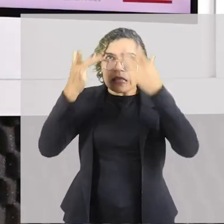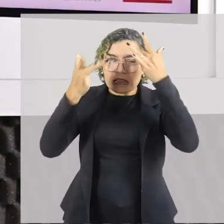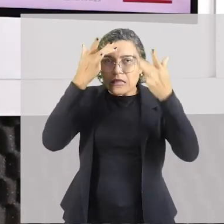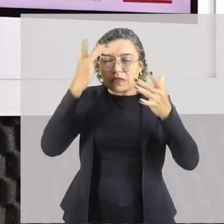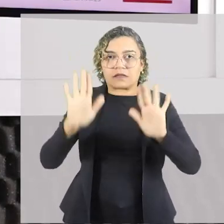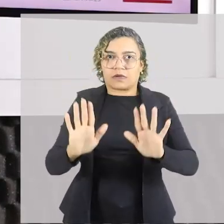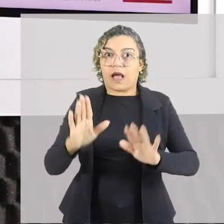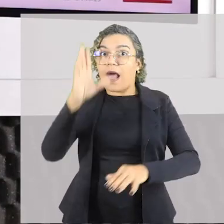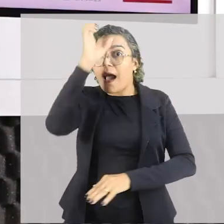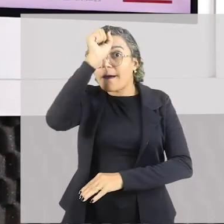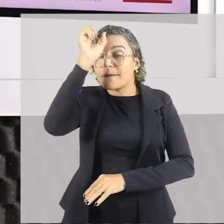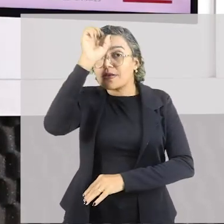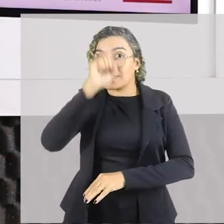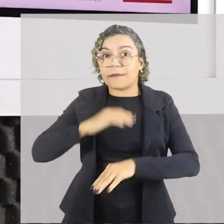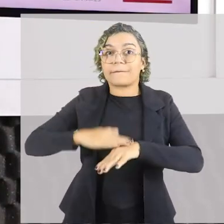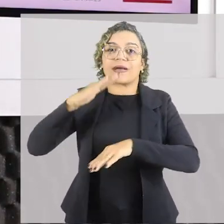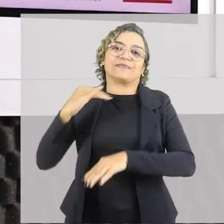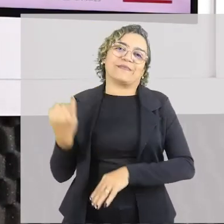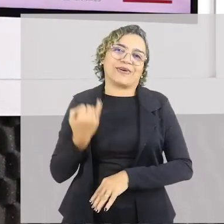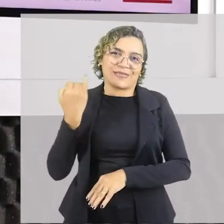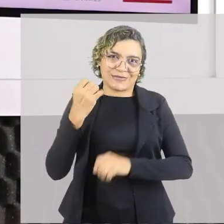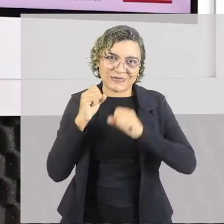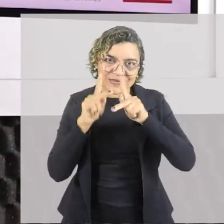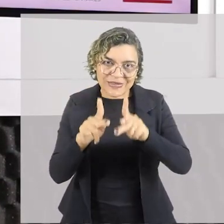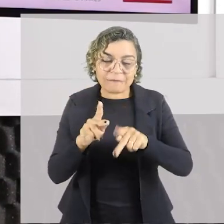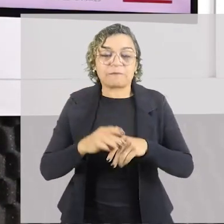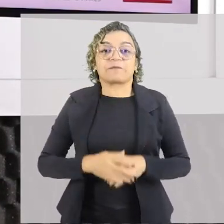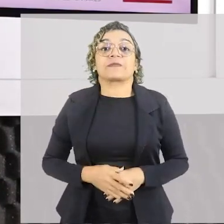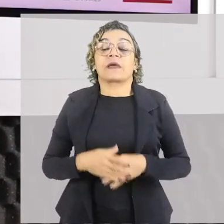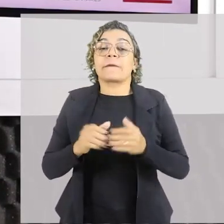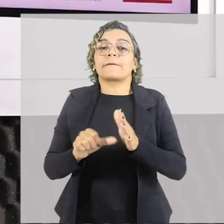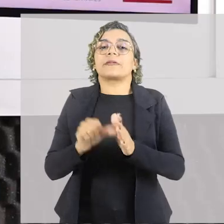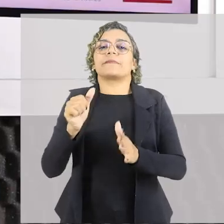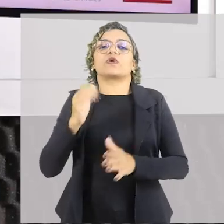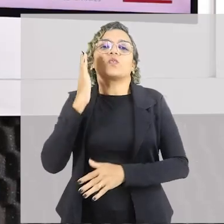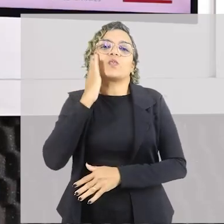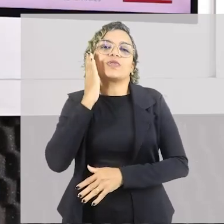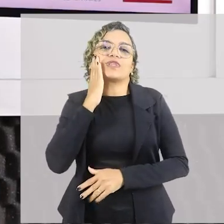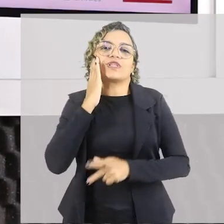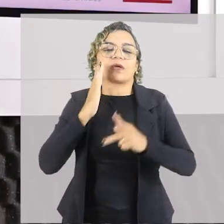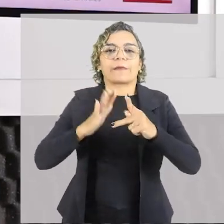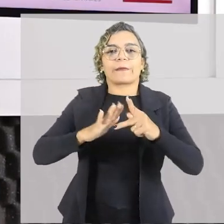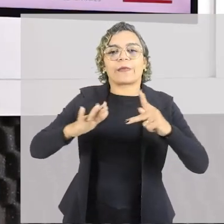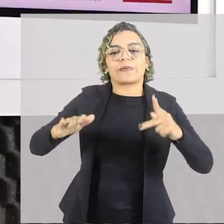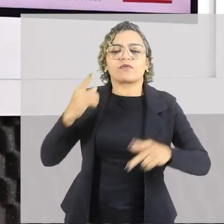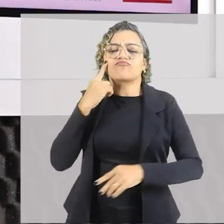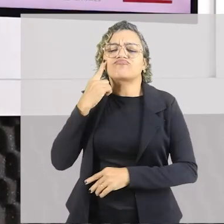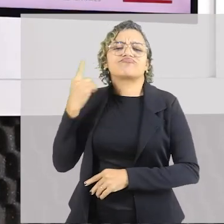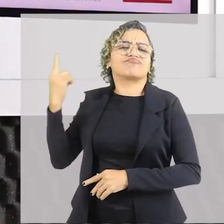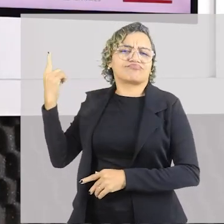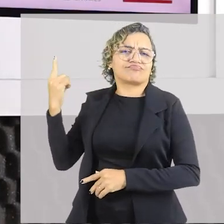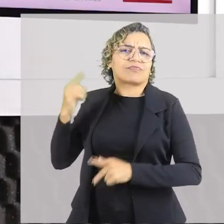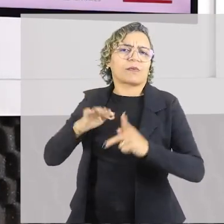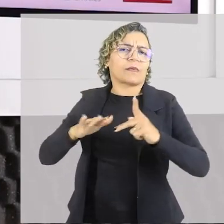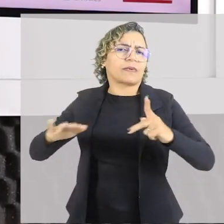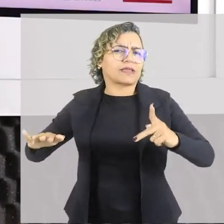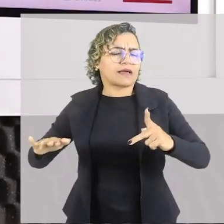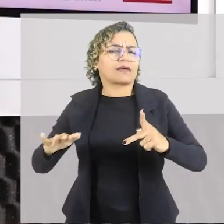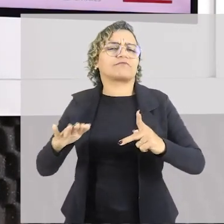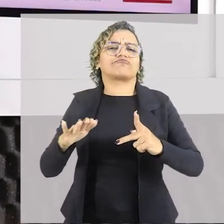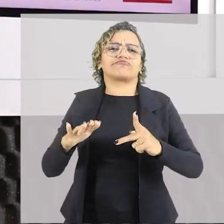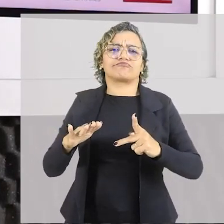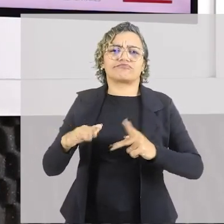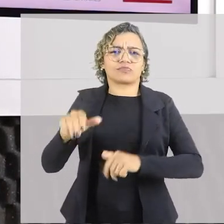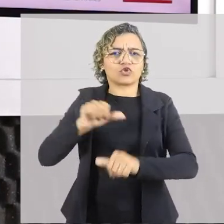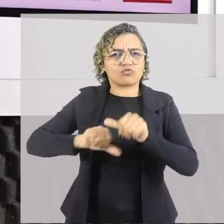muito melhor para você do que apenas estar decorando as coisas. Primeiro vamos entender o que é uma propriedade coligativa. Porque não faz sentido a gente estudar as propriedades